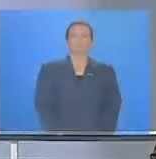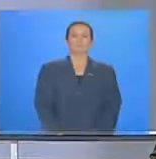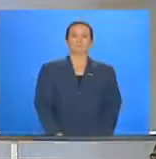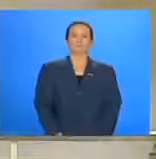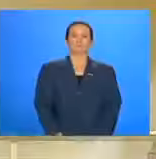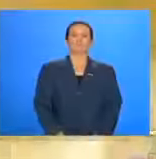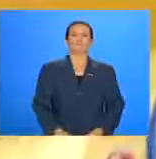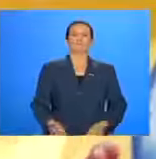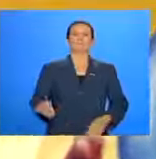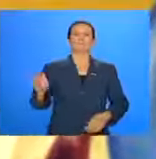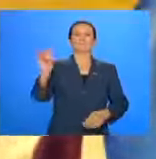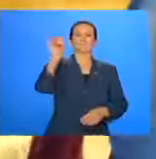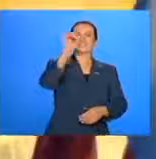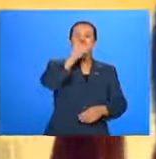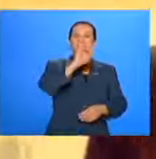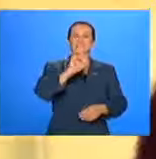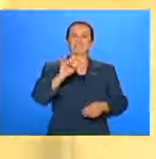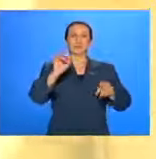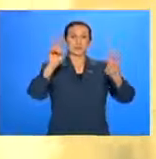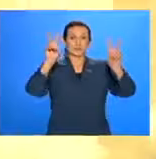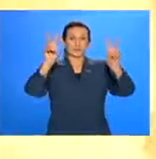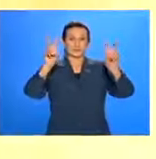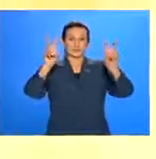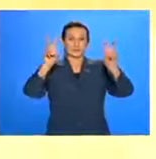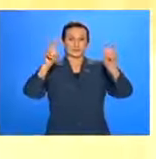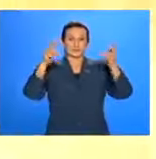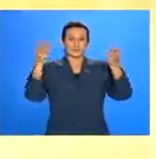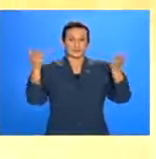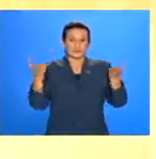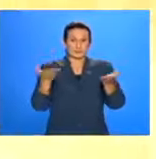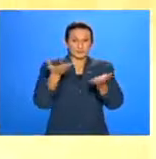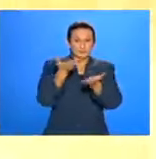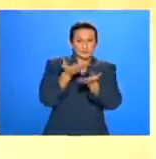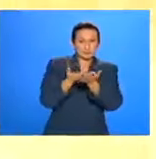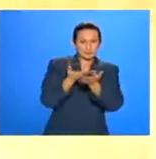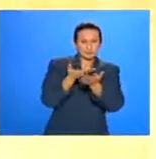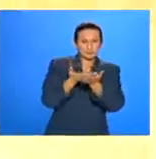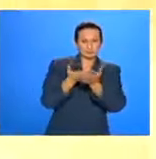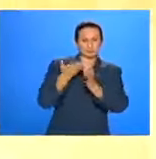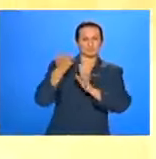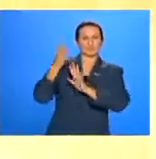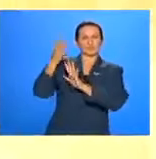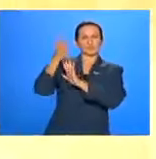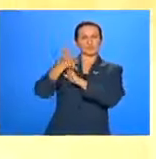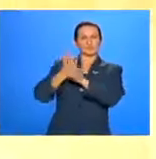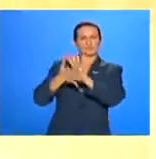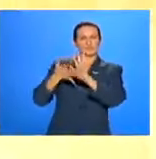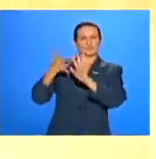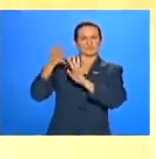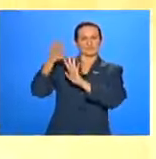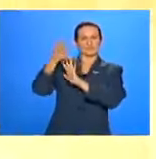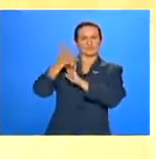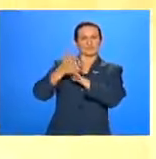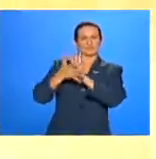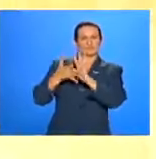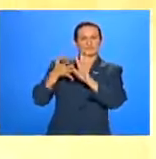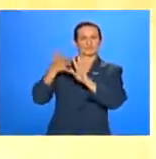Olá! O tema da nossa aula de hoje é Libras.